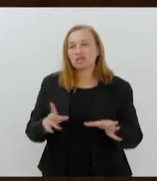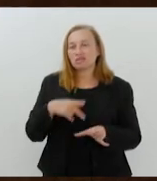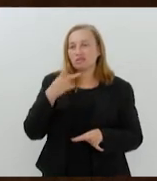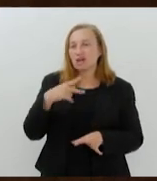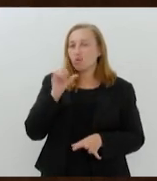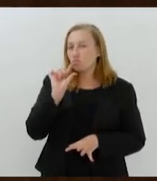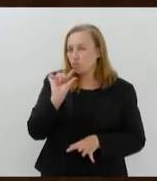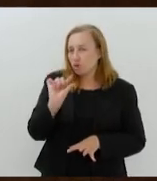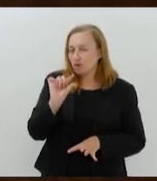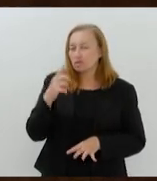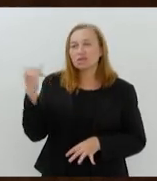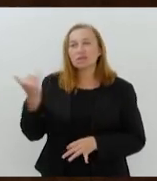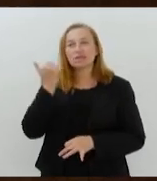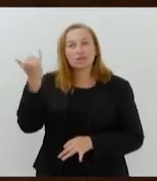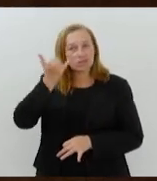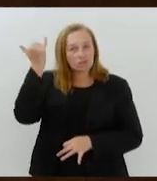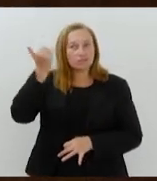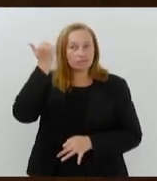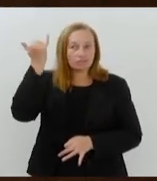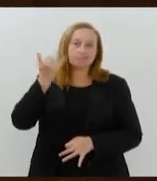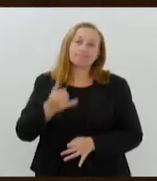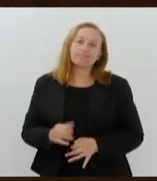falar um pouco da importância